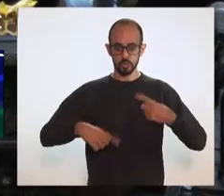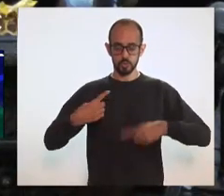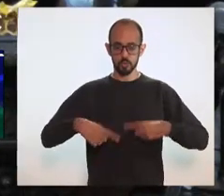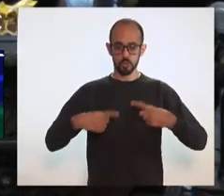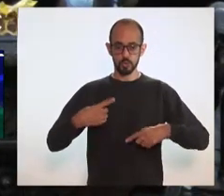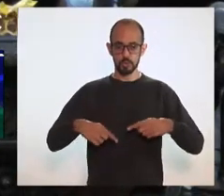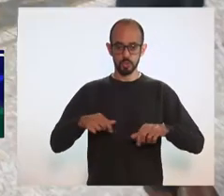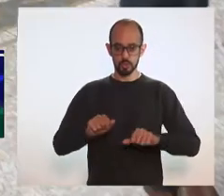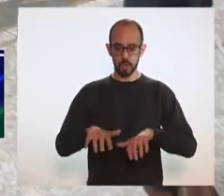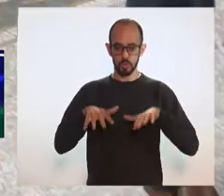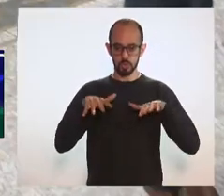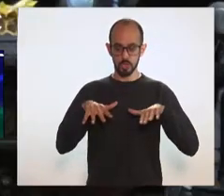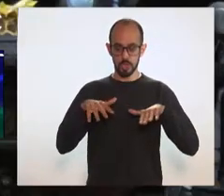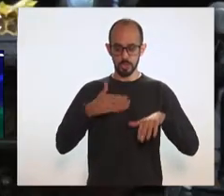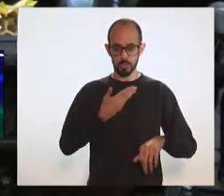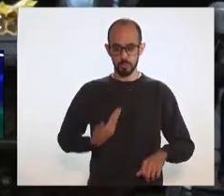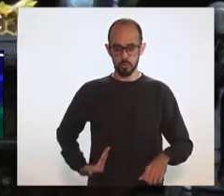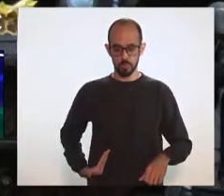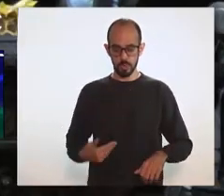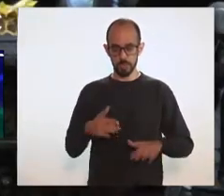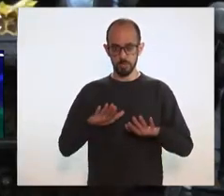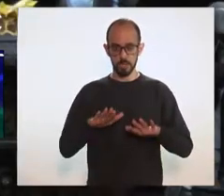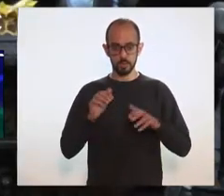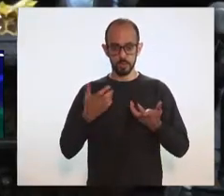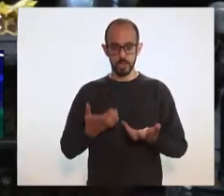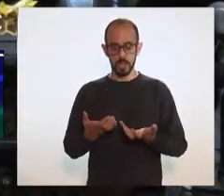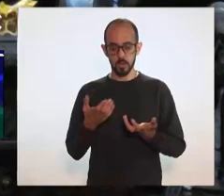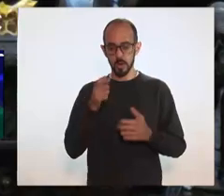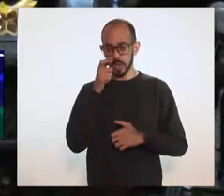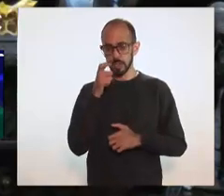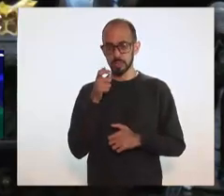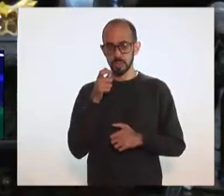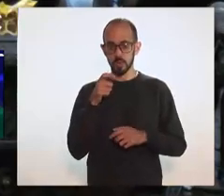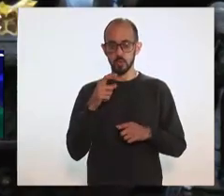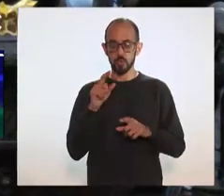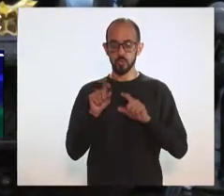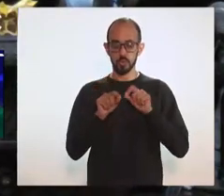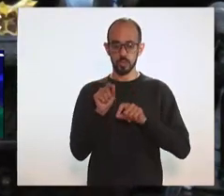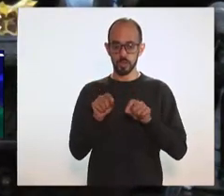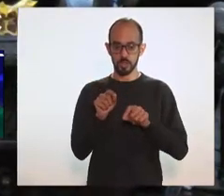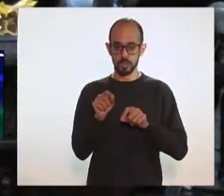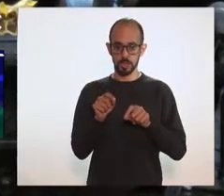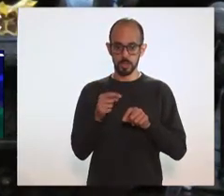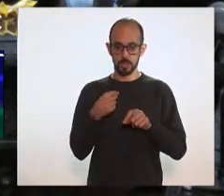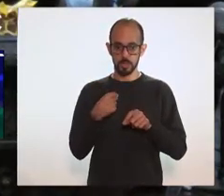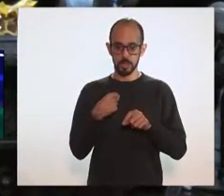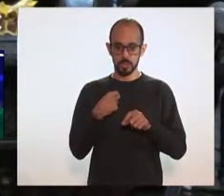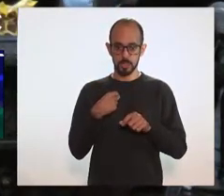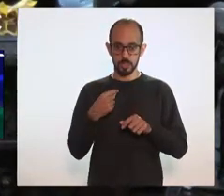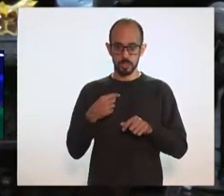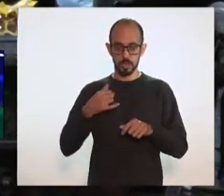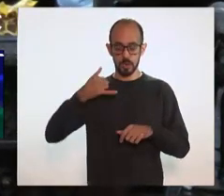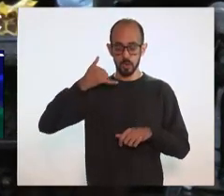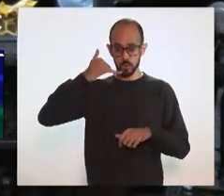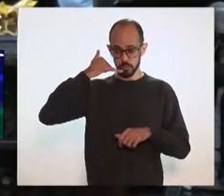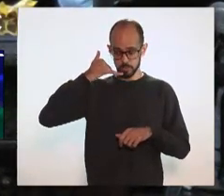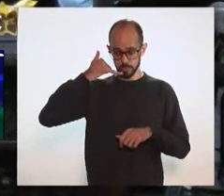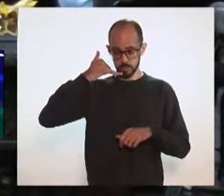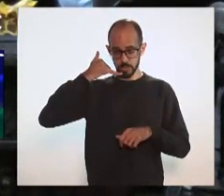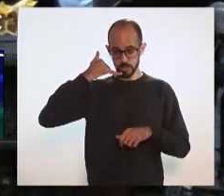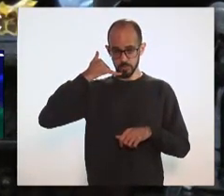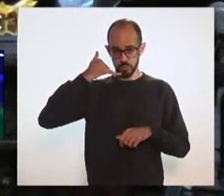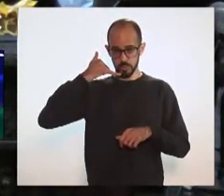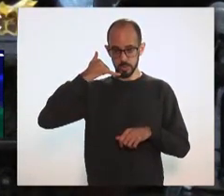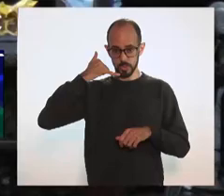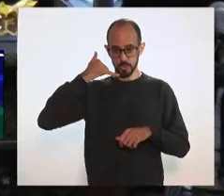na audiência. Tem acordo, eu quero chamar a atenção que eu fui... Recebi um telefonema em relação à questão da bebida